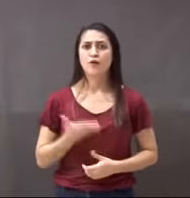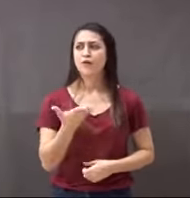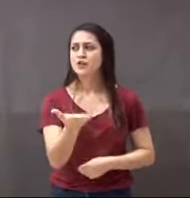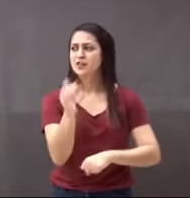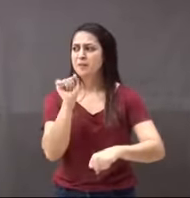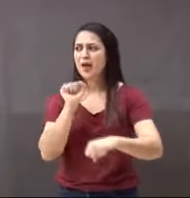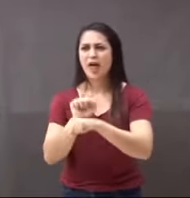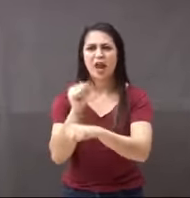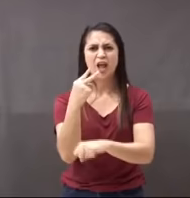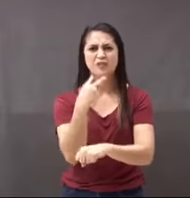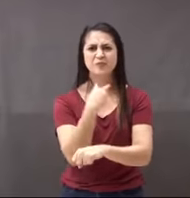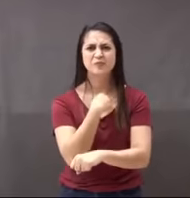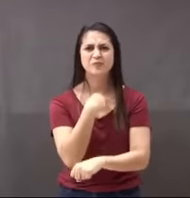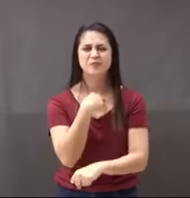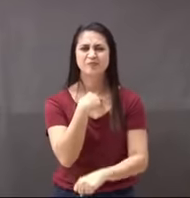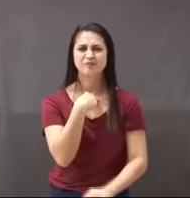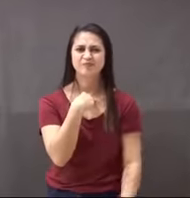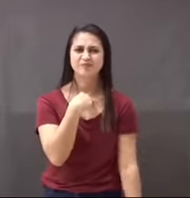vai